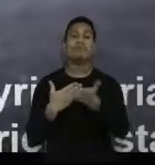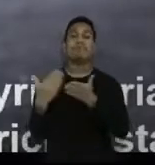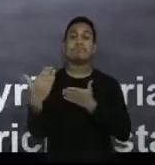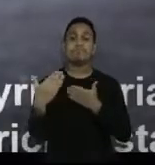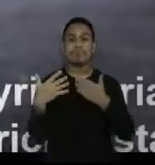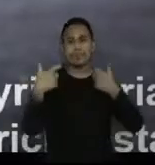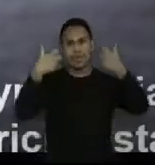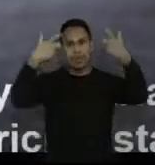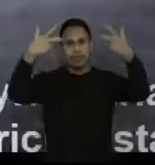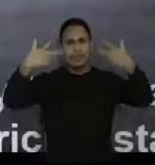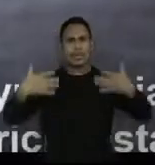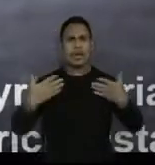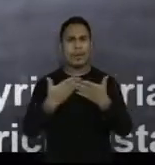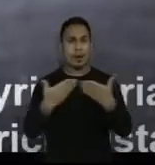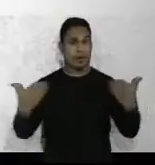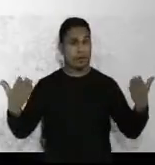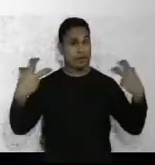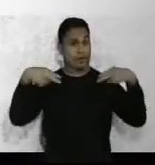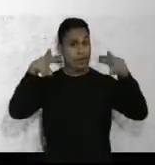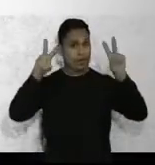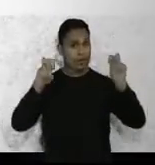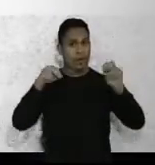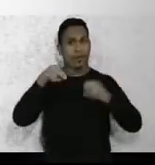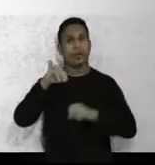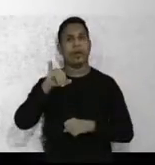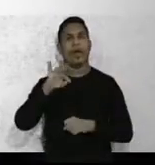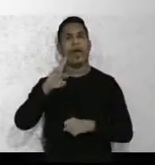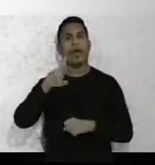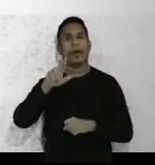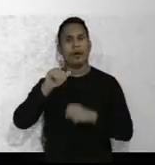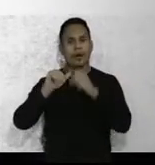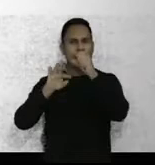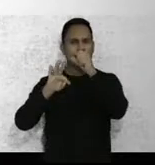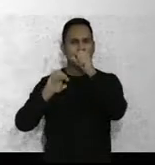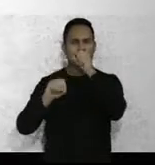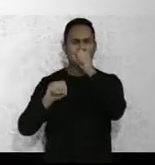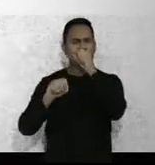ele. O que não está passando? Passou? Passou, pronto.